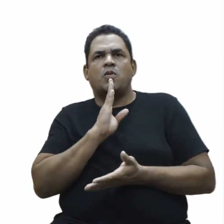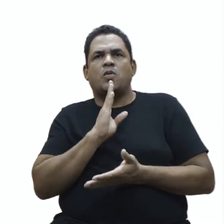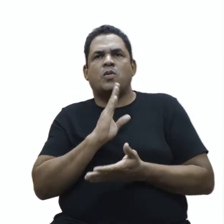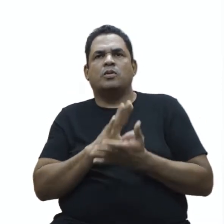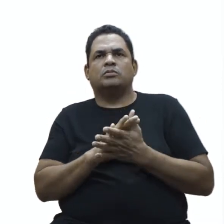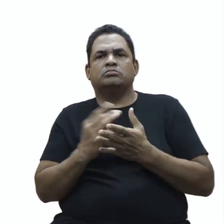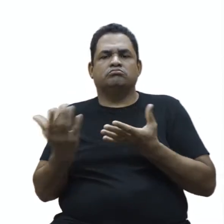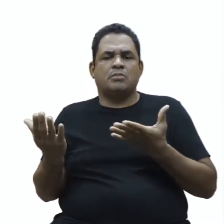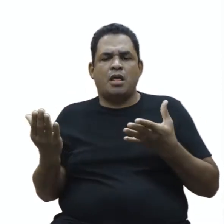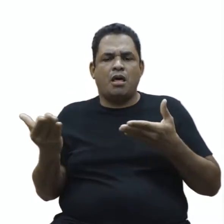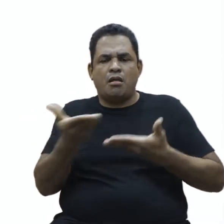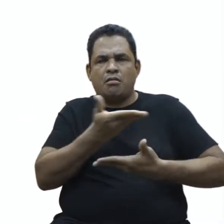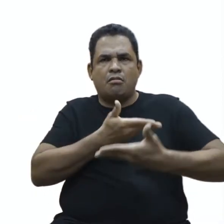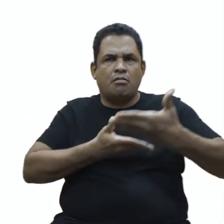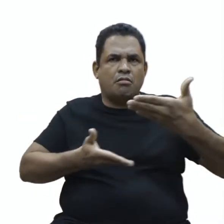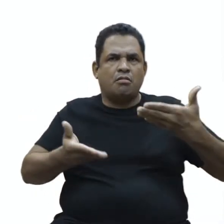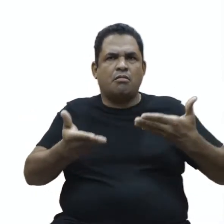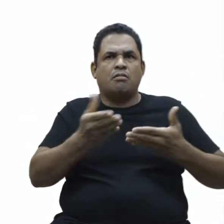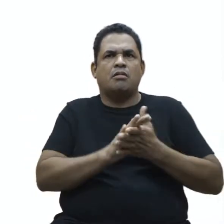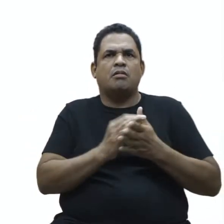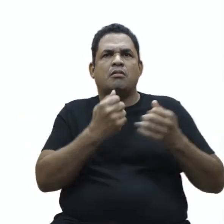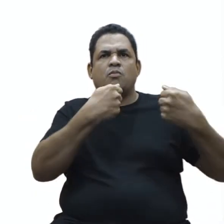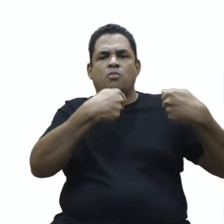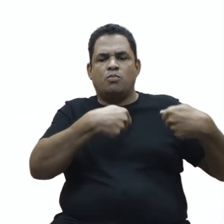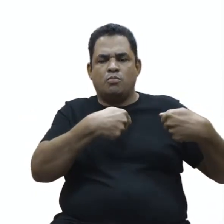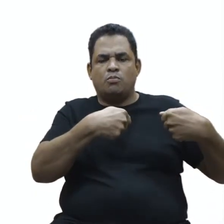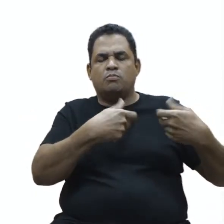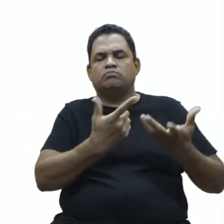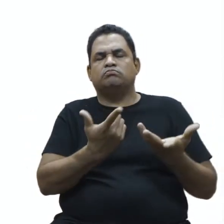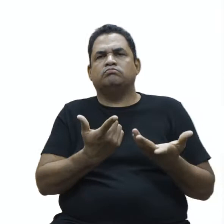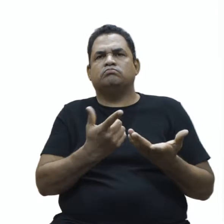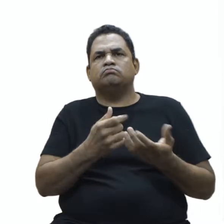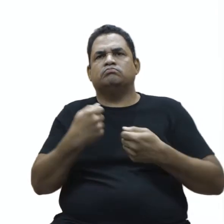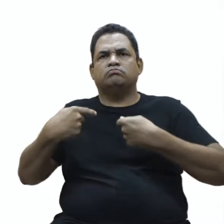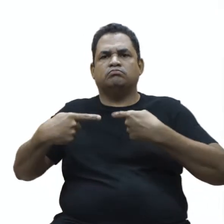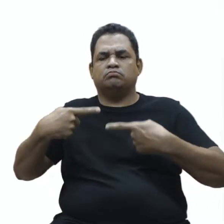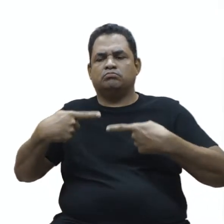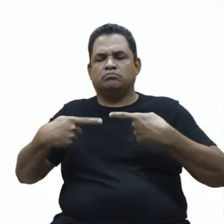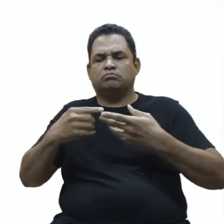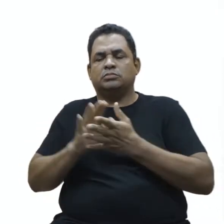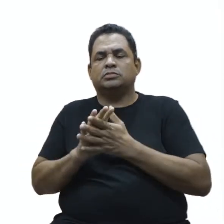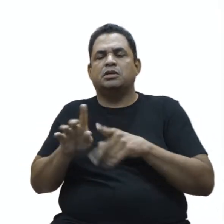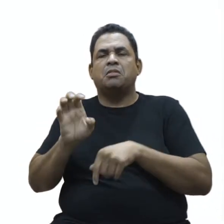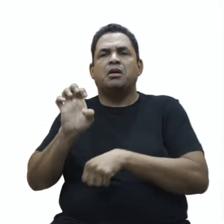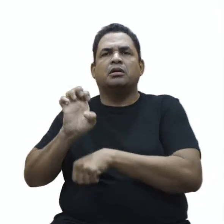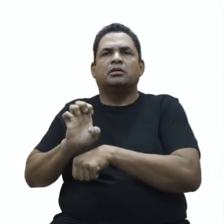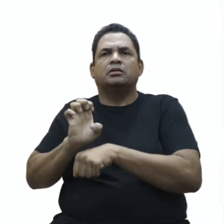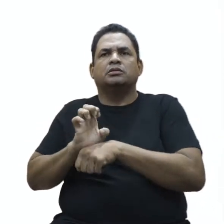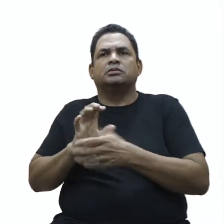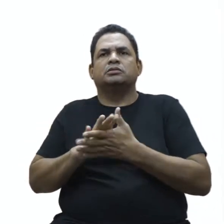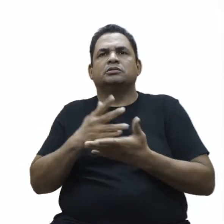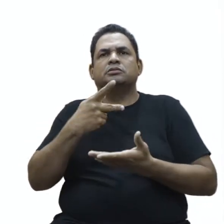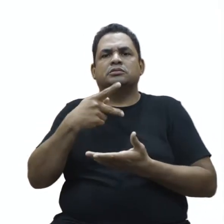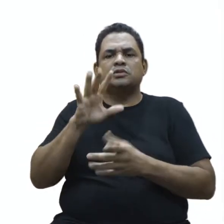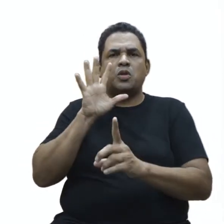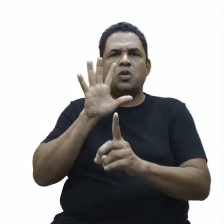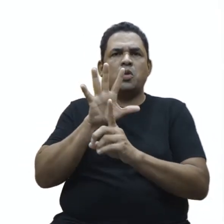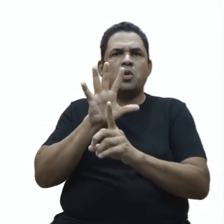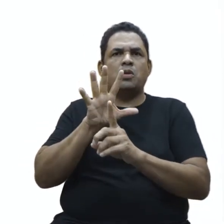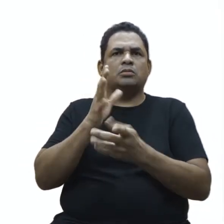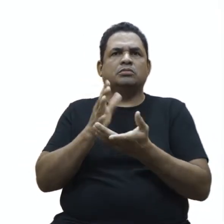as inter-relações entre poder, a política e o Estado, bem como as suas influências no